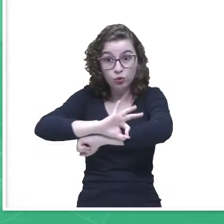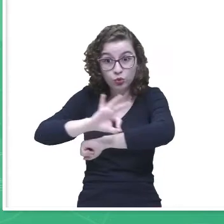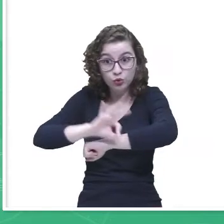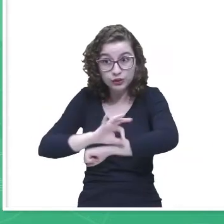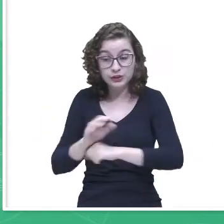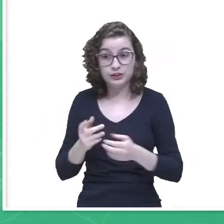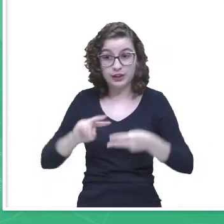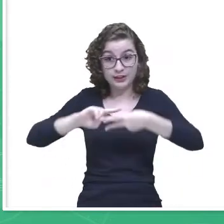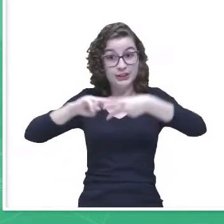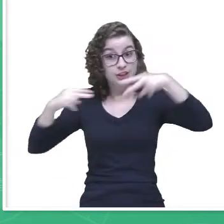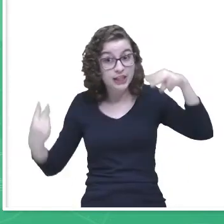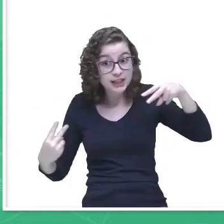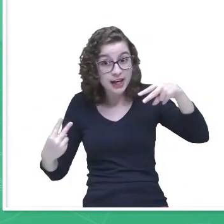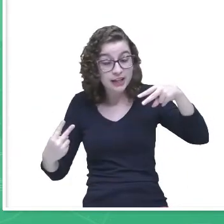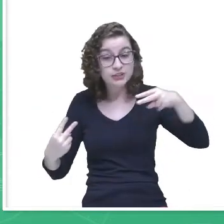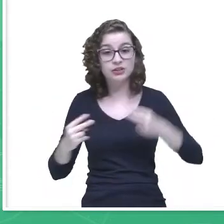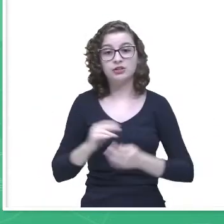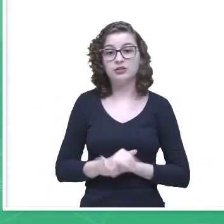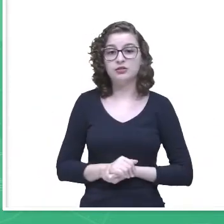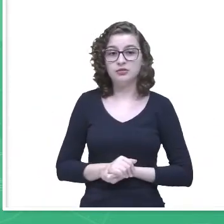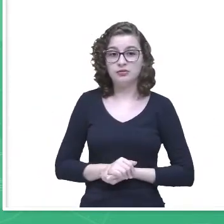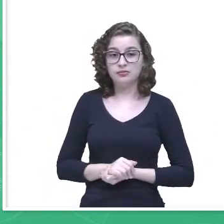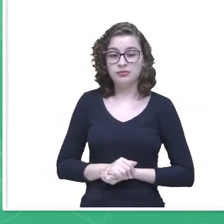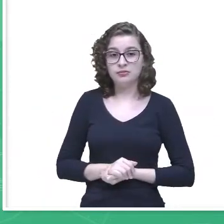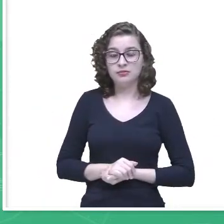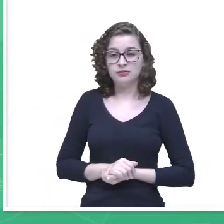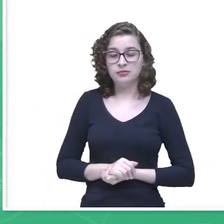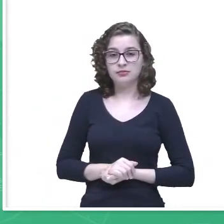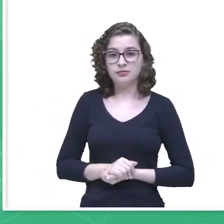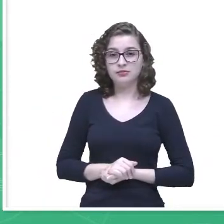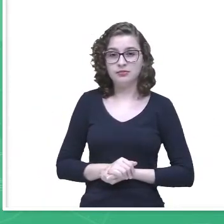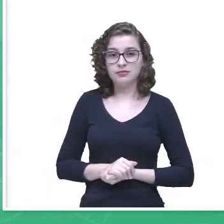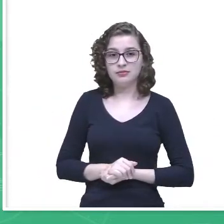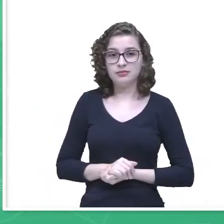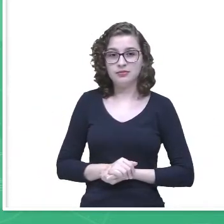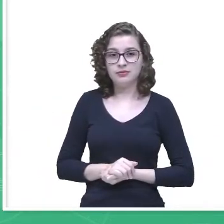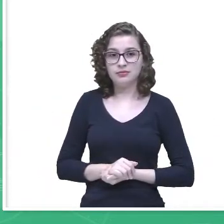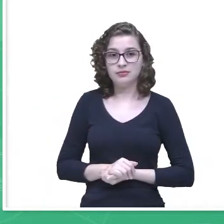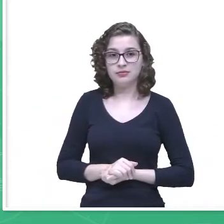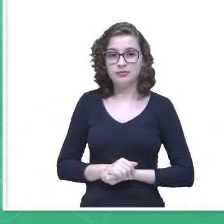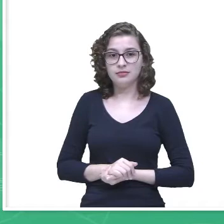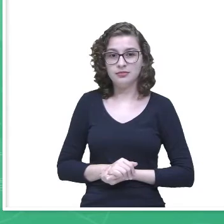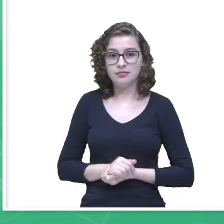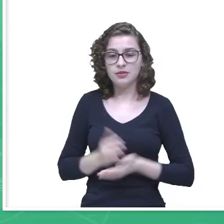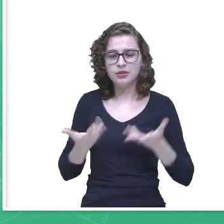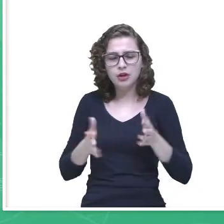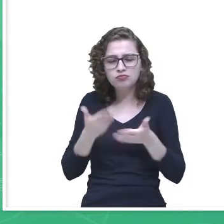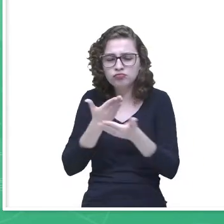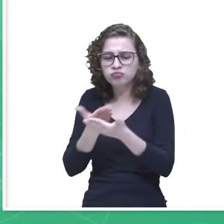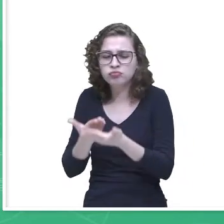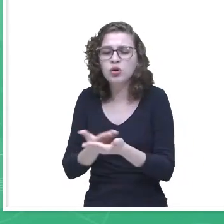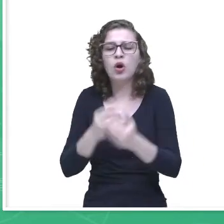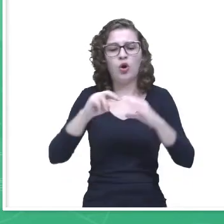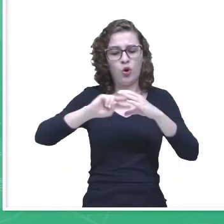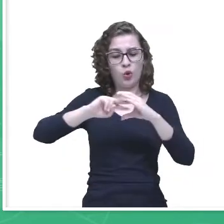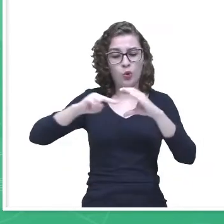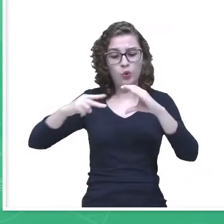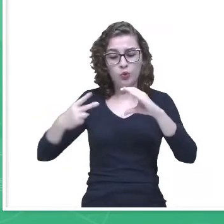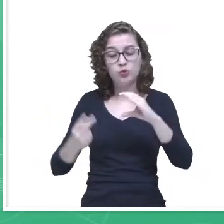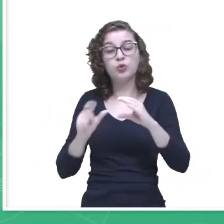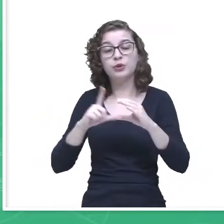Muito bem. O que a gente viu na primeira parte da nossa aula? A gente viu sobre os cromossomos, que os cromossomos é o